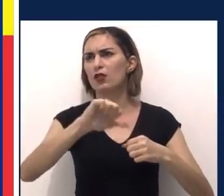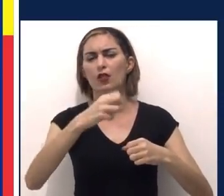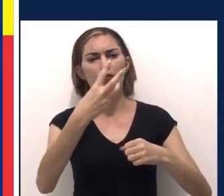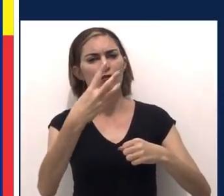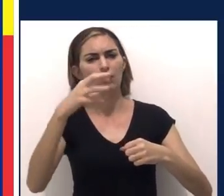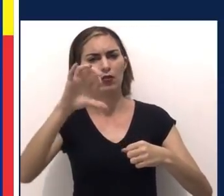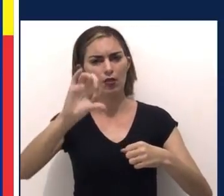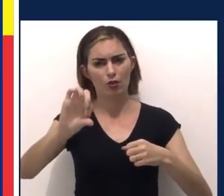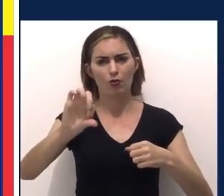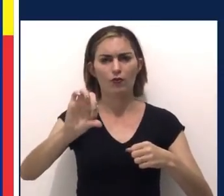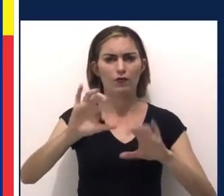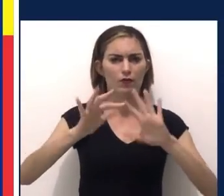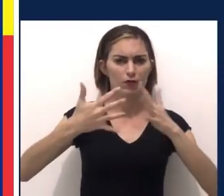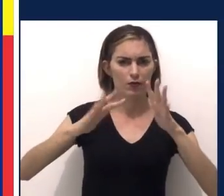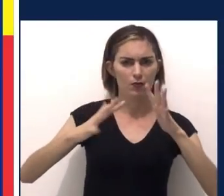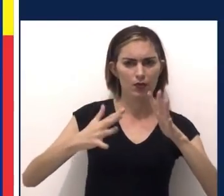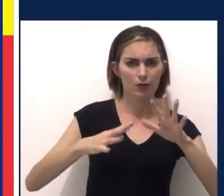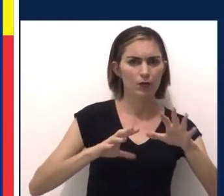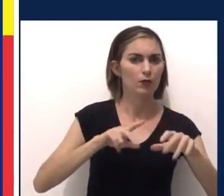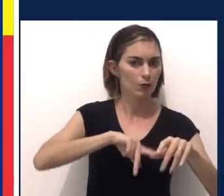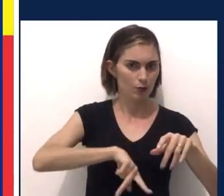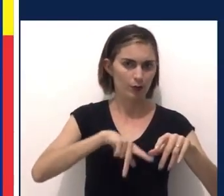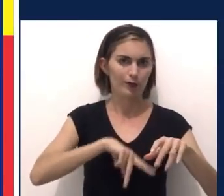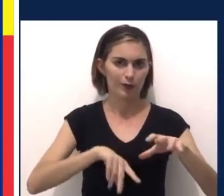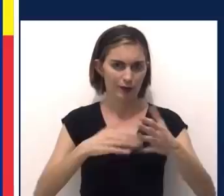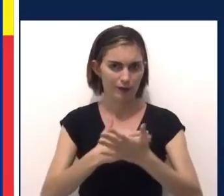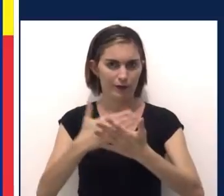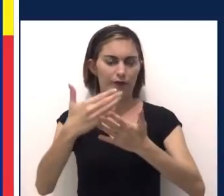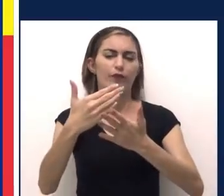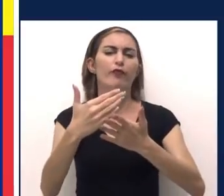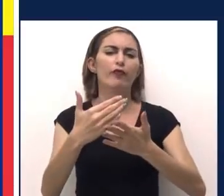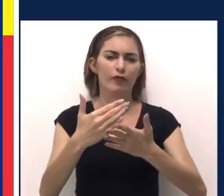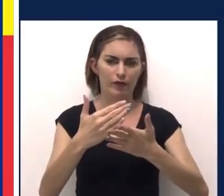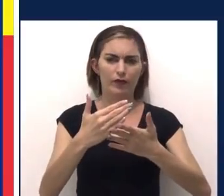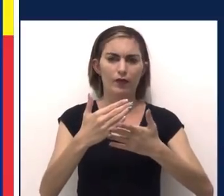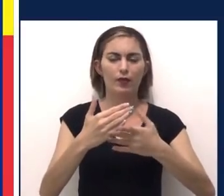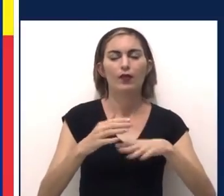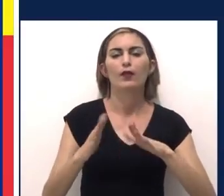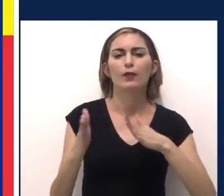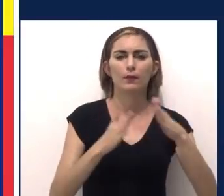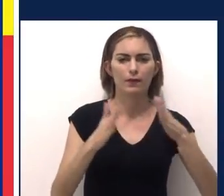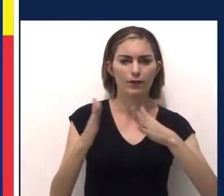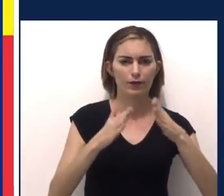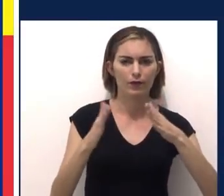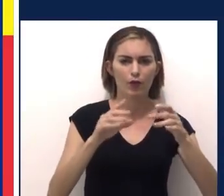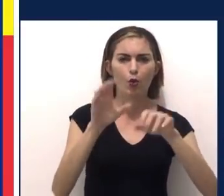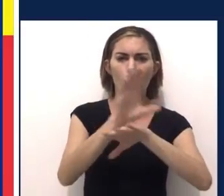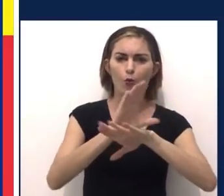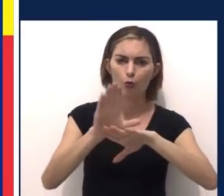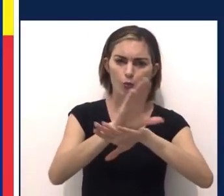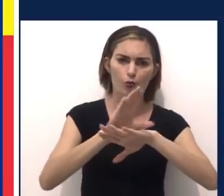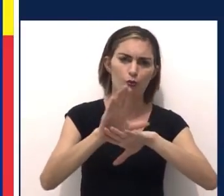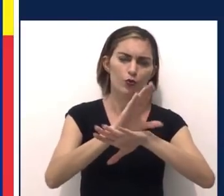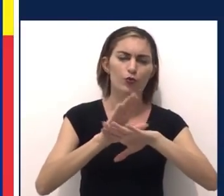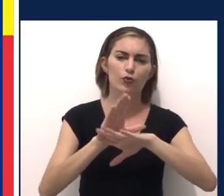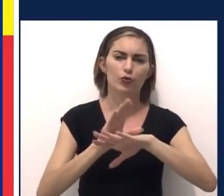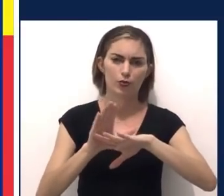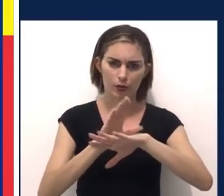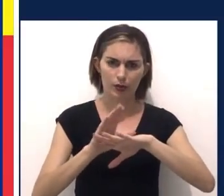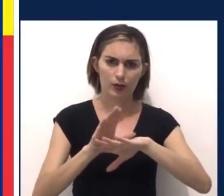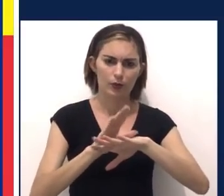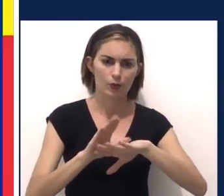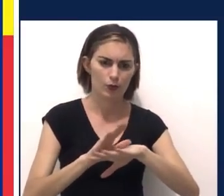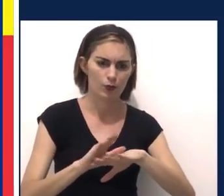1139, o que é que vai acontecer? Você que está aí me assistindo agora no Educapé, o que é que vai acontecer? Constituição do Reino de